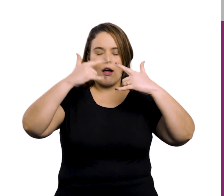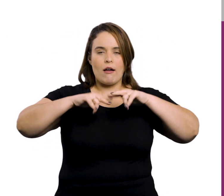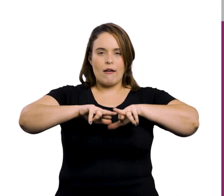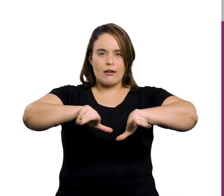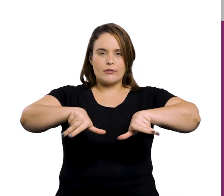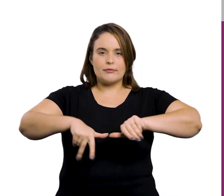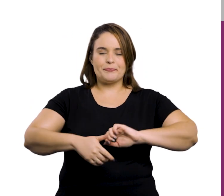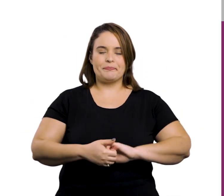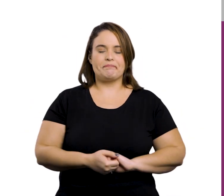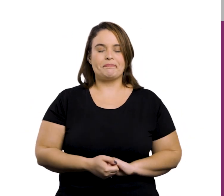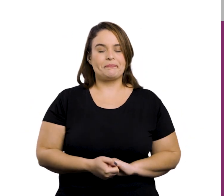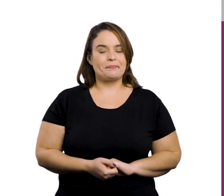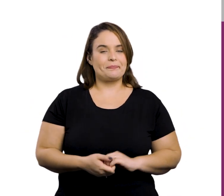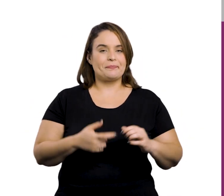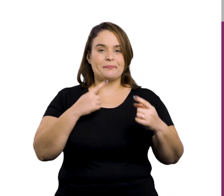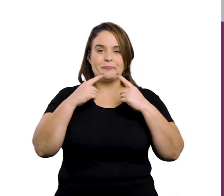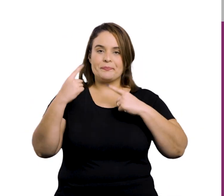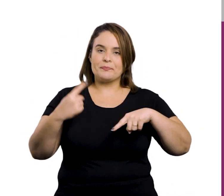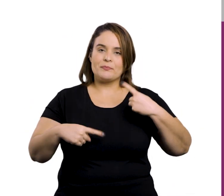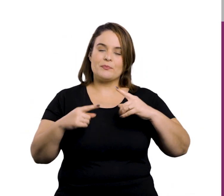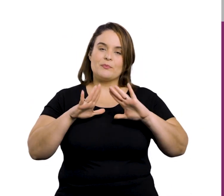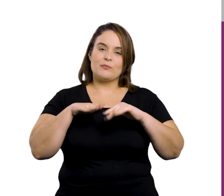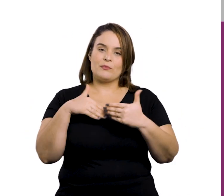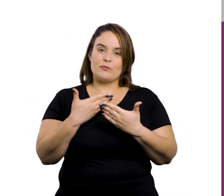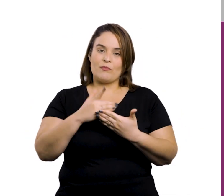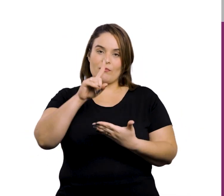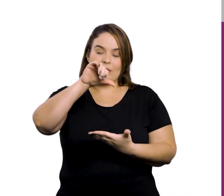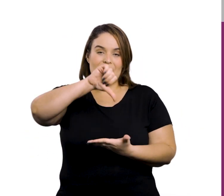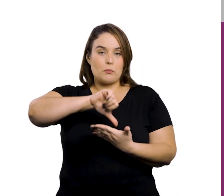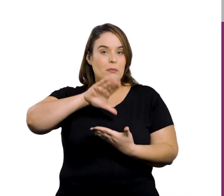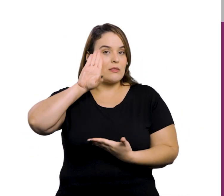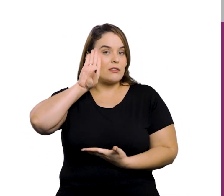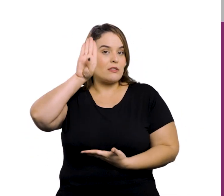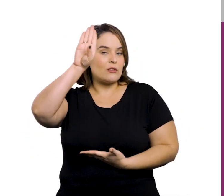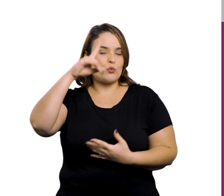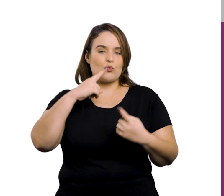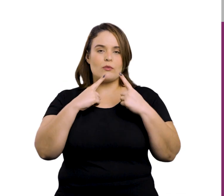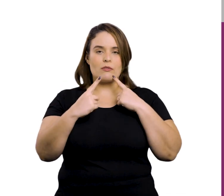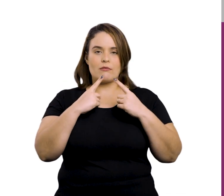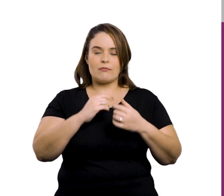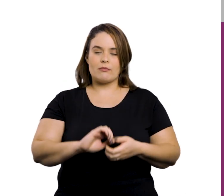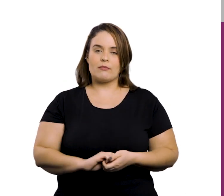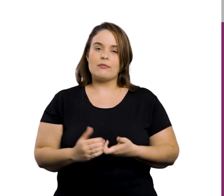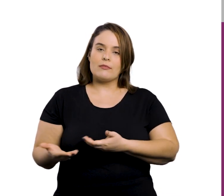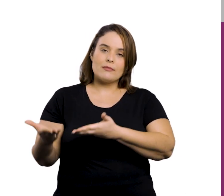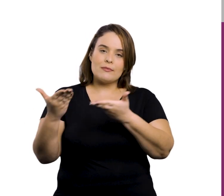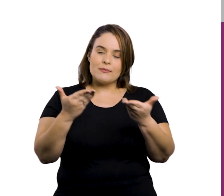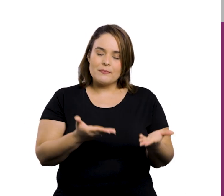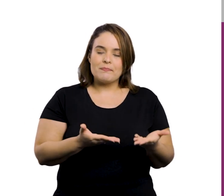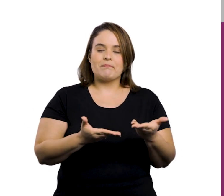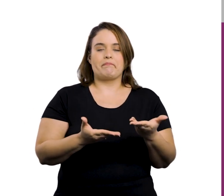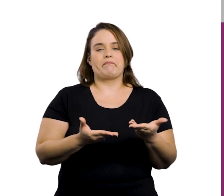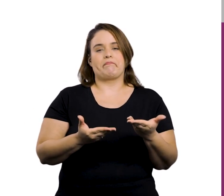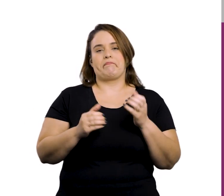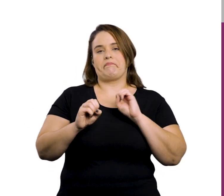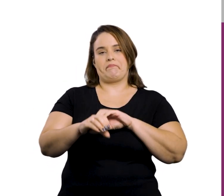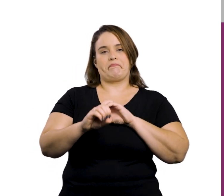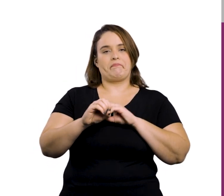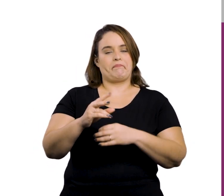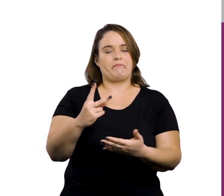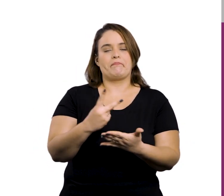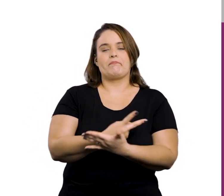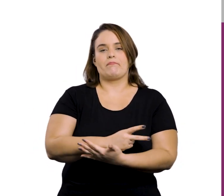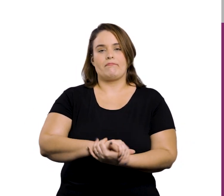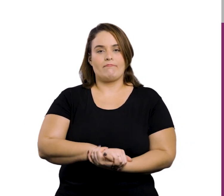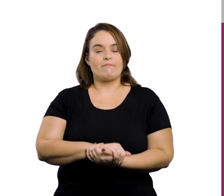etc. Nesse debate, a escola aparece no centro da discussão. É ali onde a doutrinação acontece, e